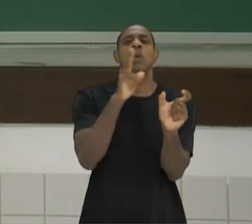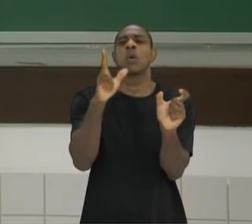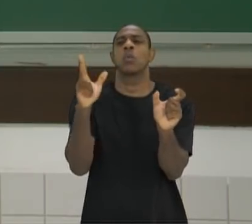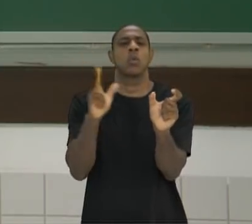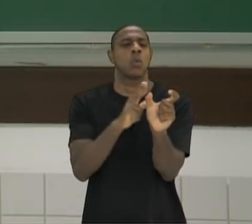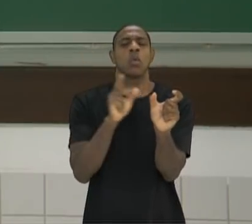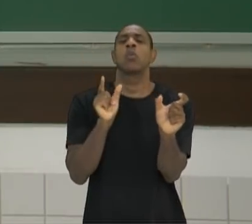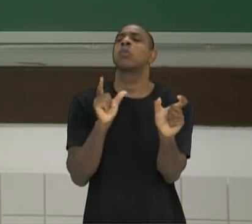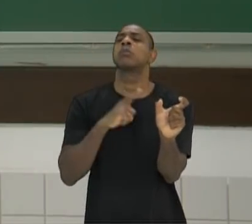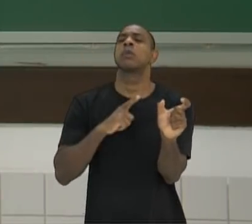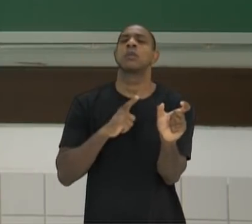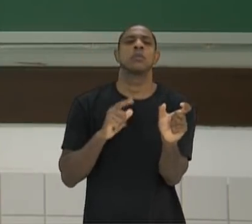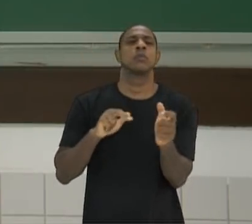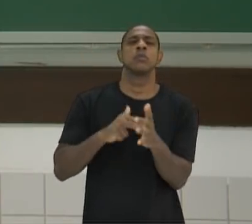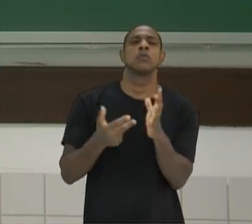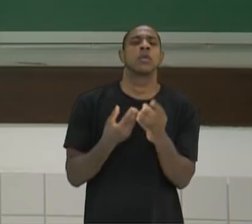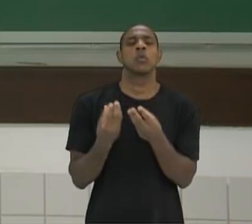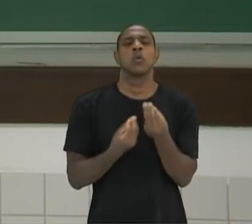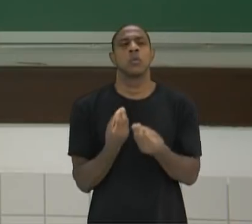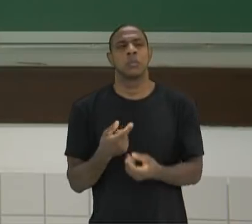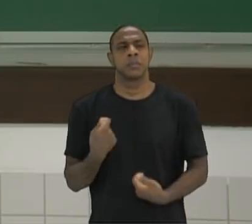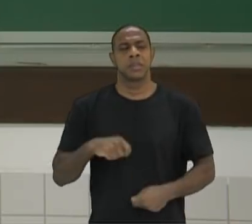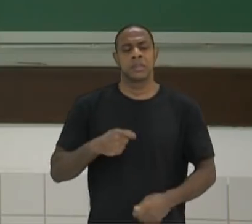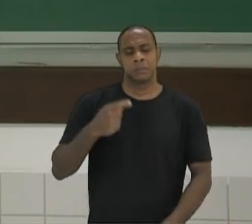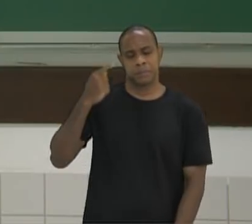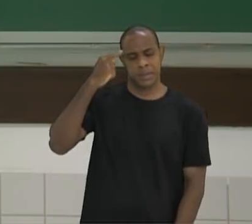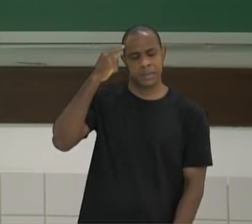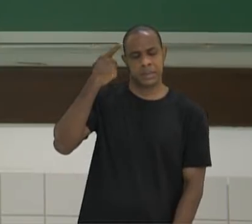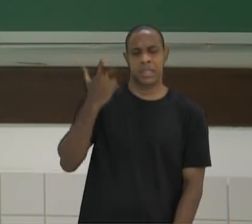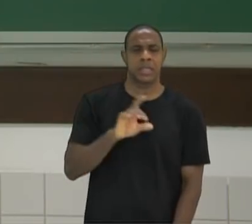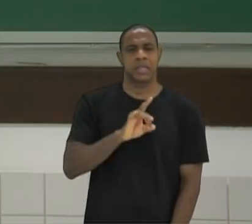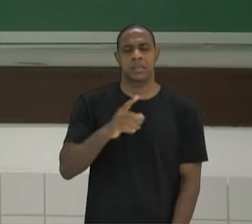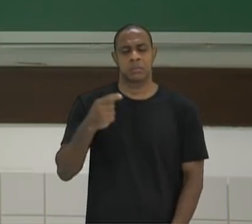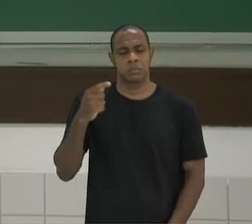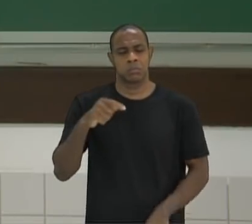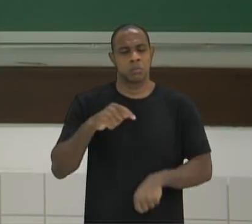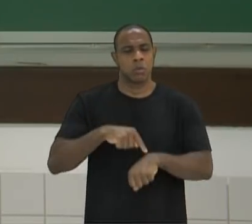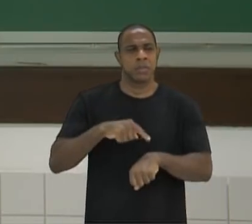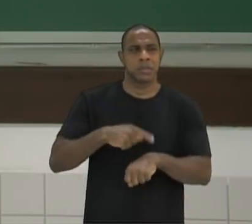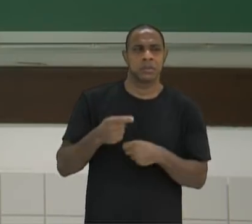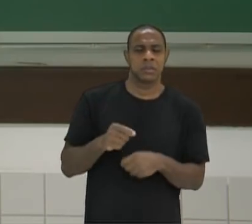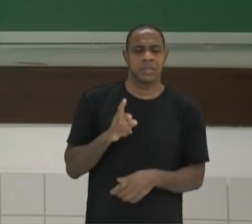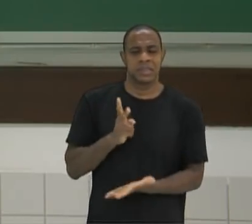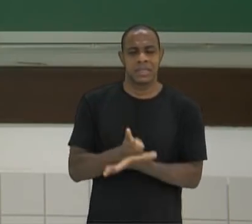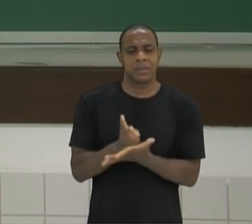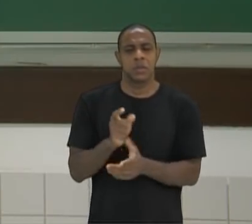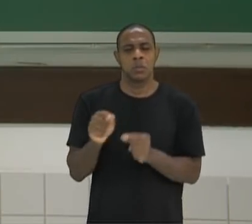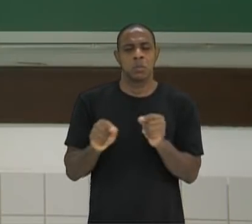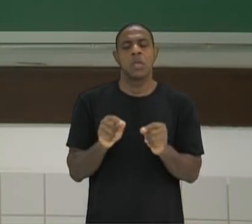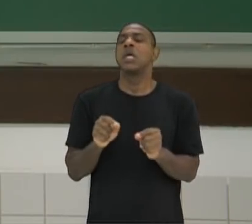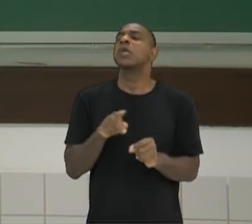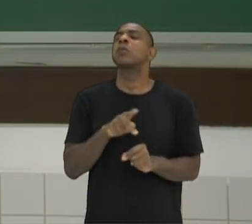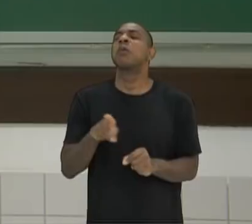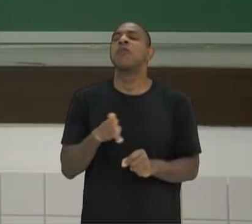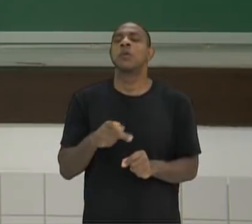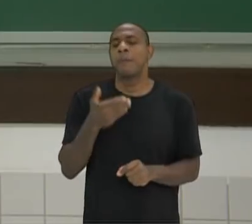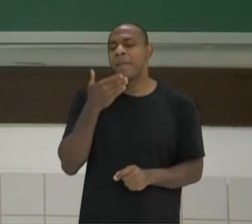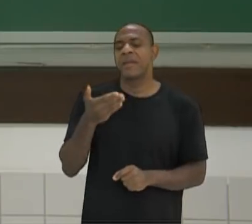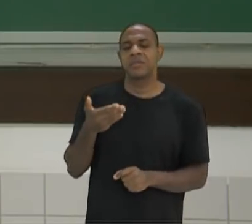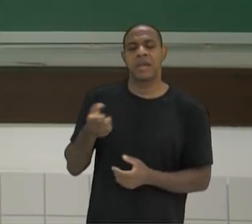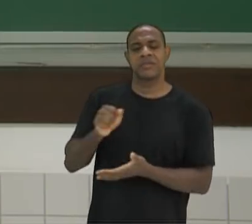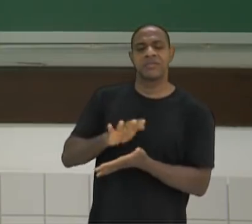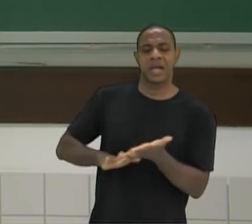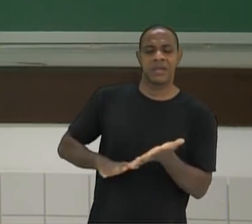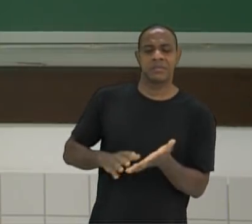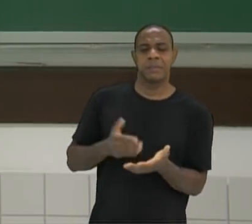temos que pensar a cada momento que nos convidam para fazer um resumo, cada vez que o professor pede uma atividade que consiste em fazer